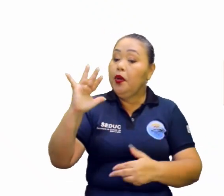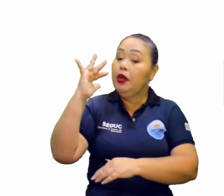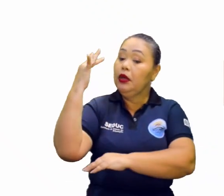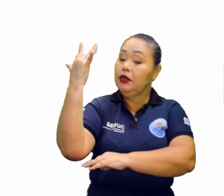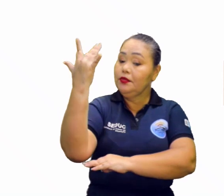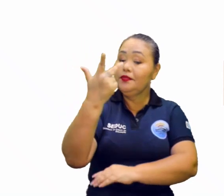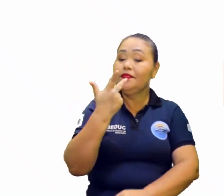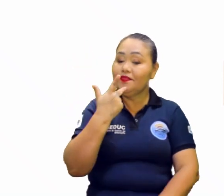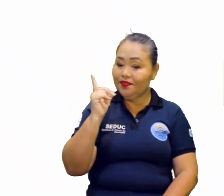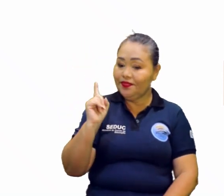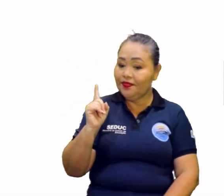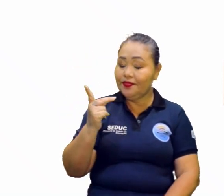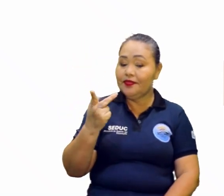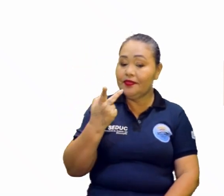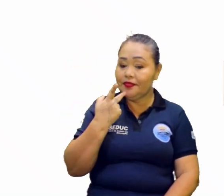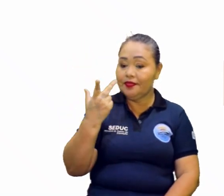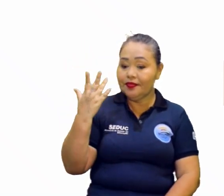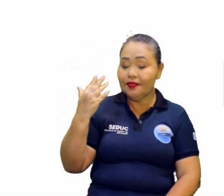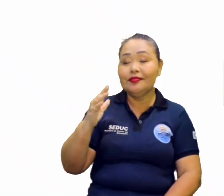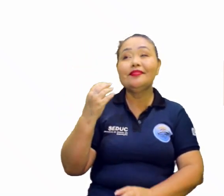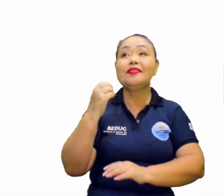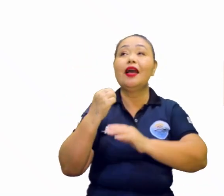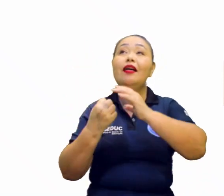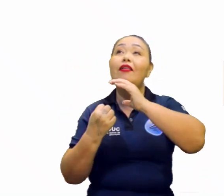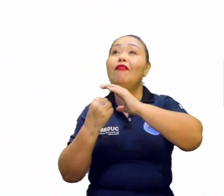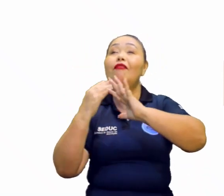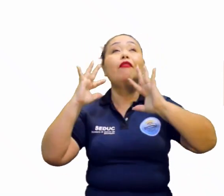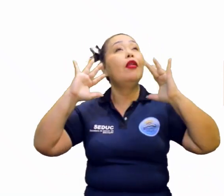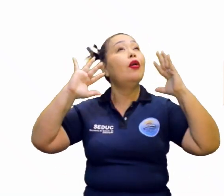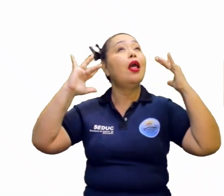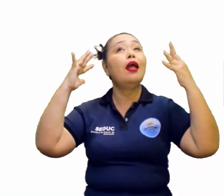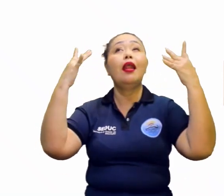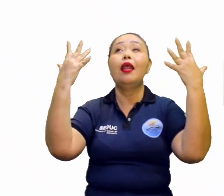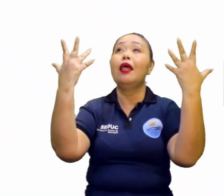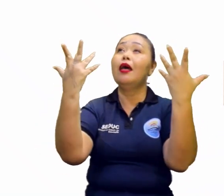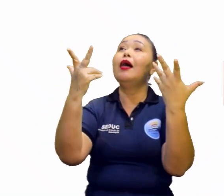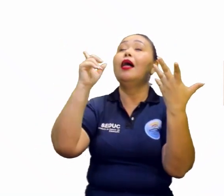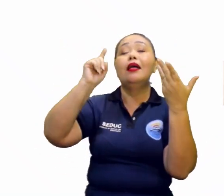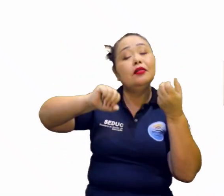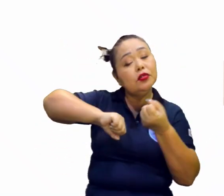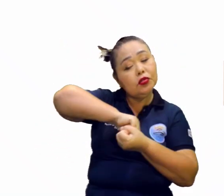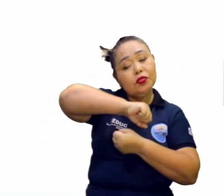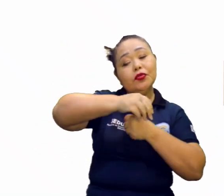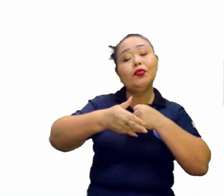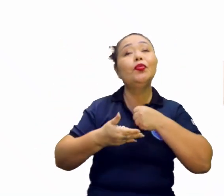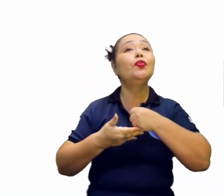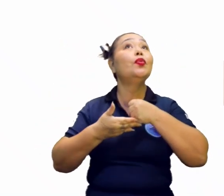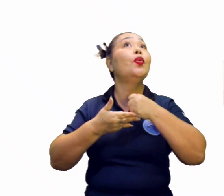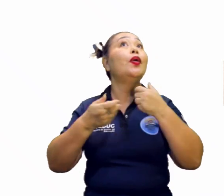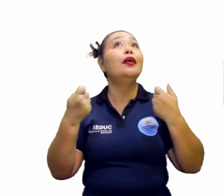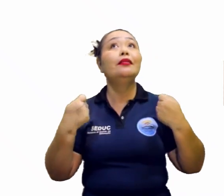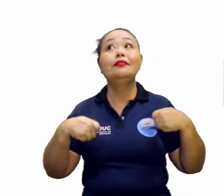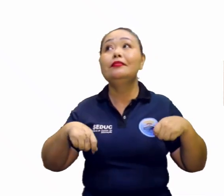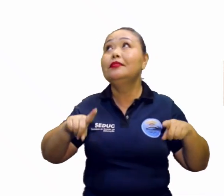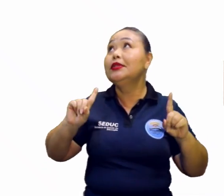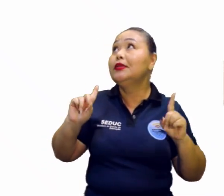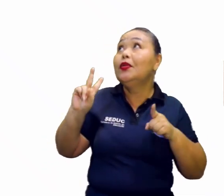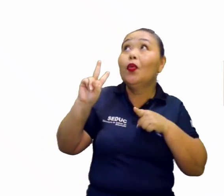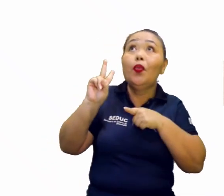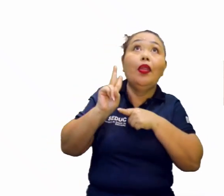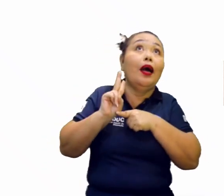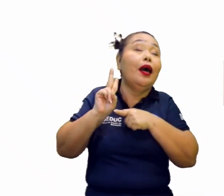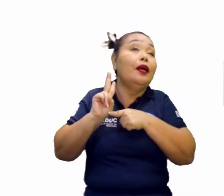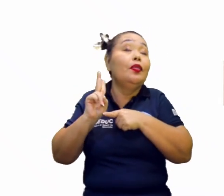da questão da floresta, que a floresta é sustentável, que a floresta ela não precisa desse cuidado, né, do homem ali,